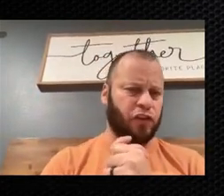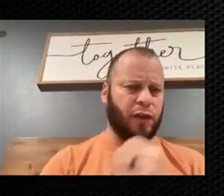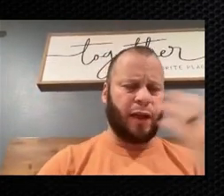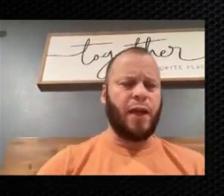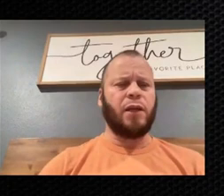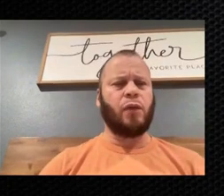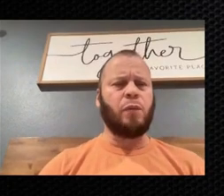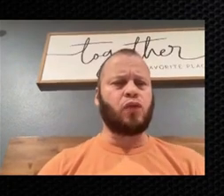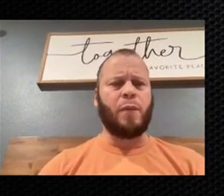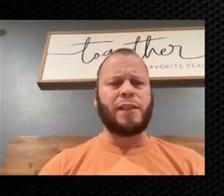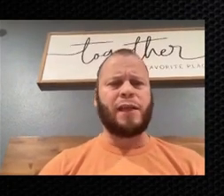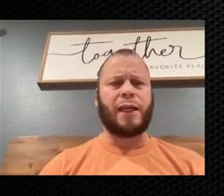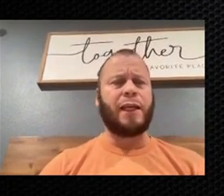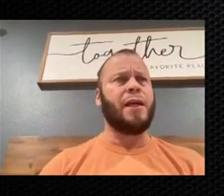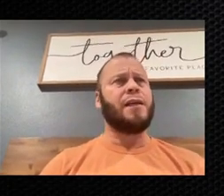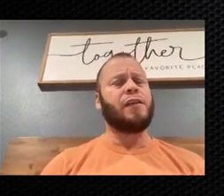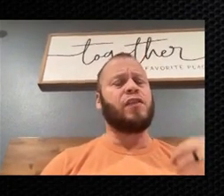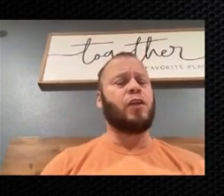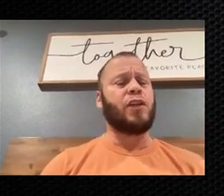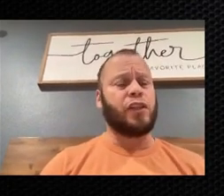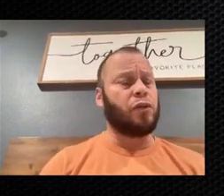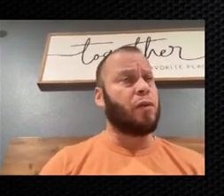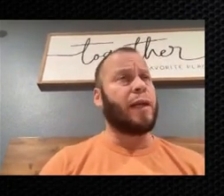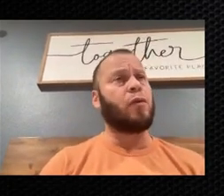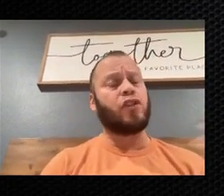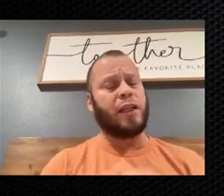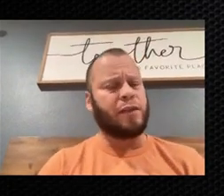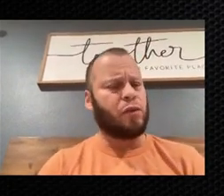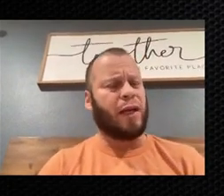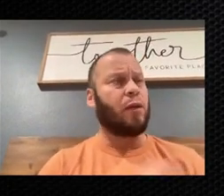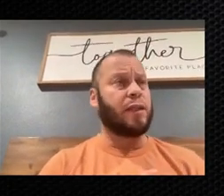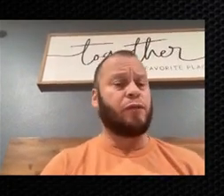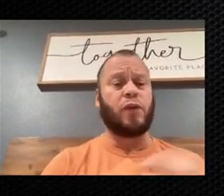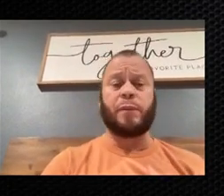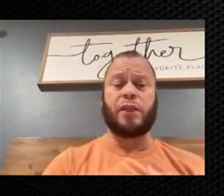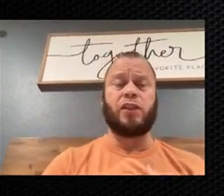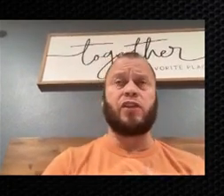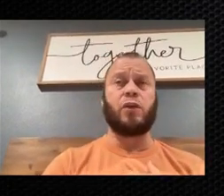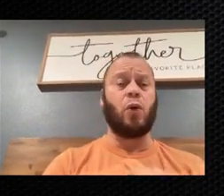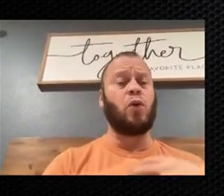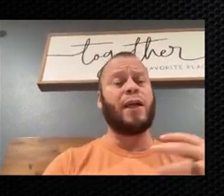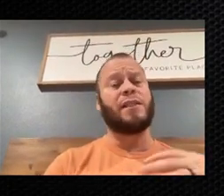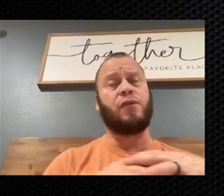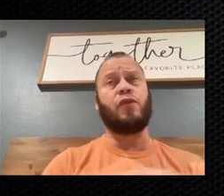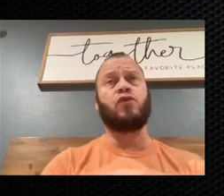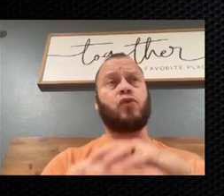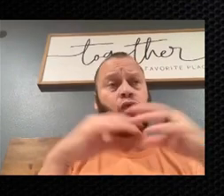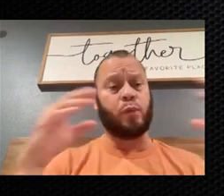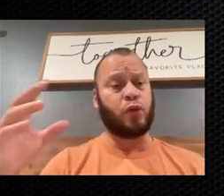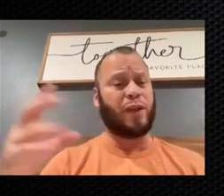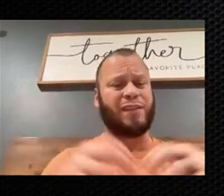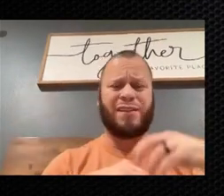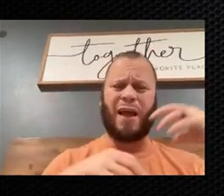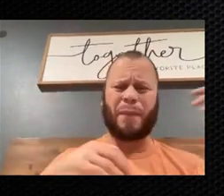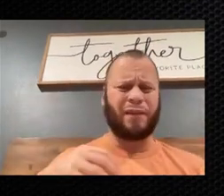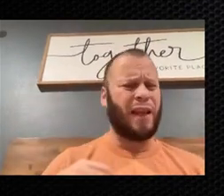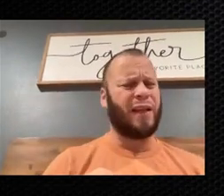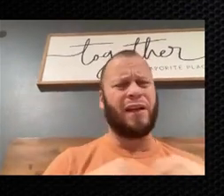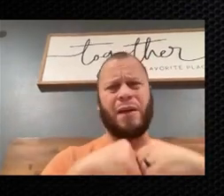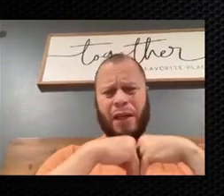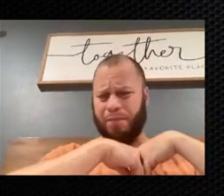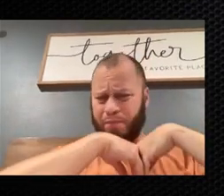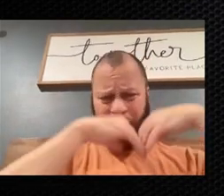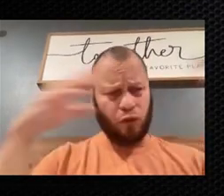à vista né então vamos começar aqui se você não é inscrito no canal inscreva-se no canal dessa força pra gente aí Coloca esse vídeo nos grupos do WhatsApp